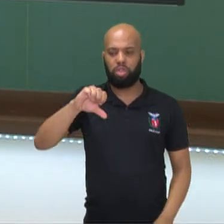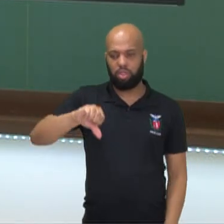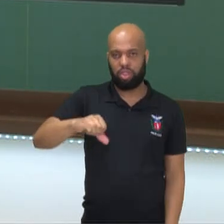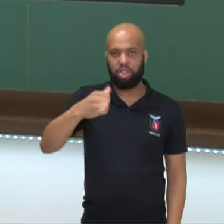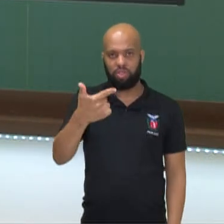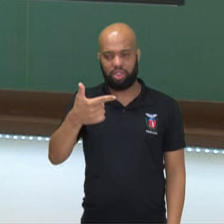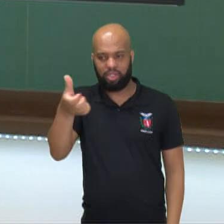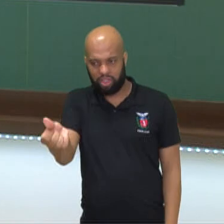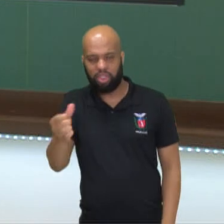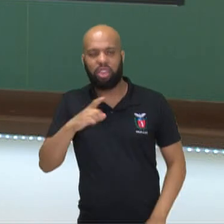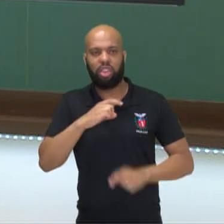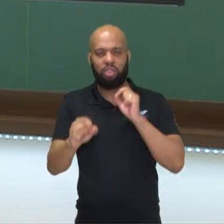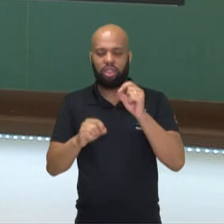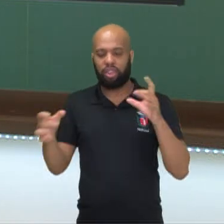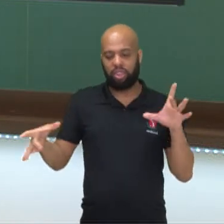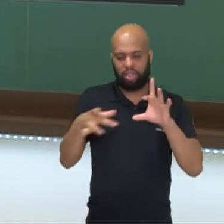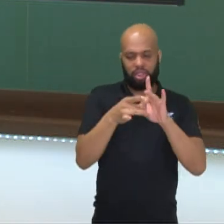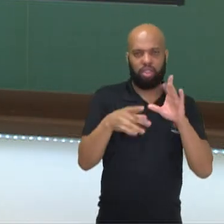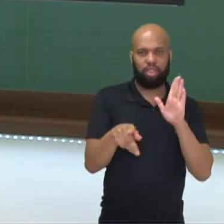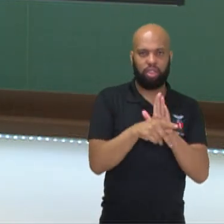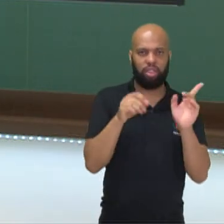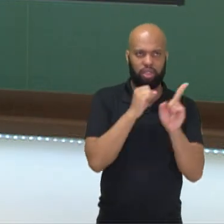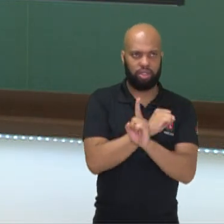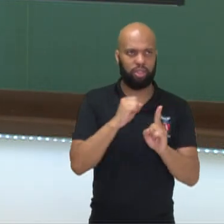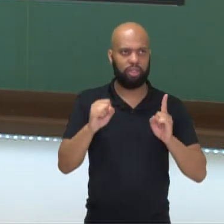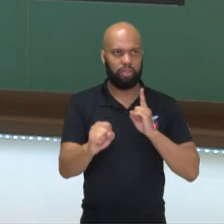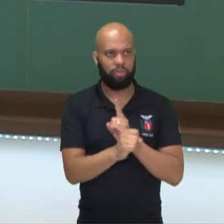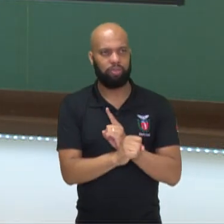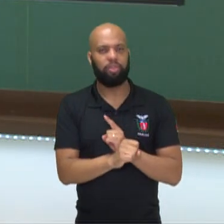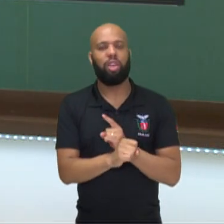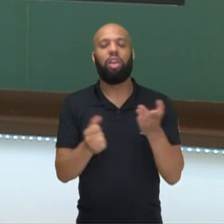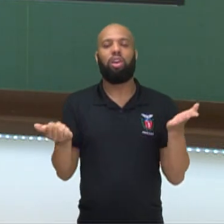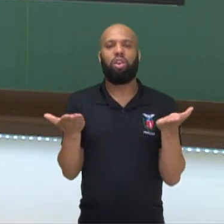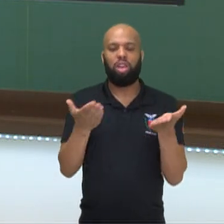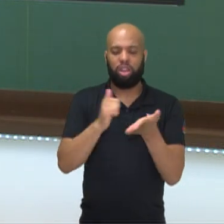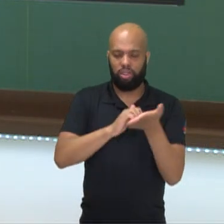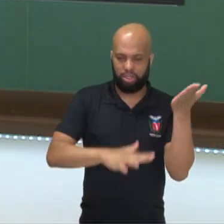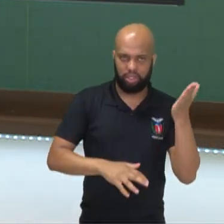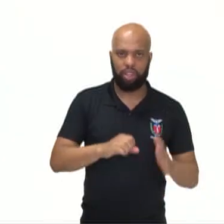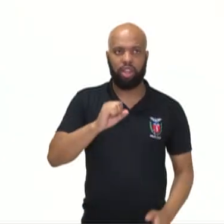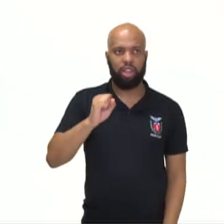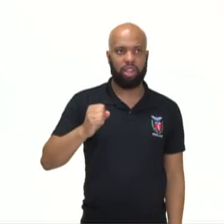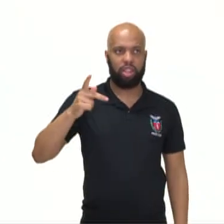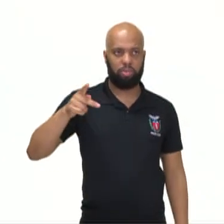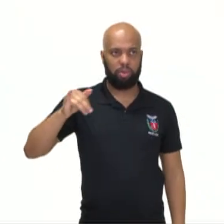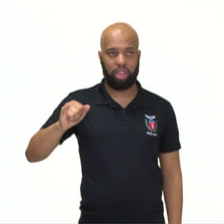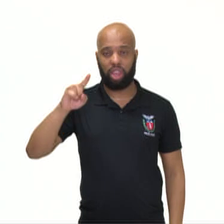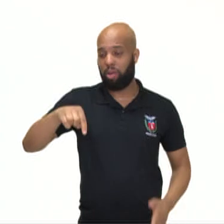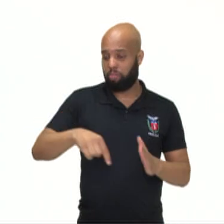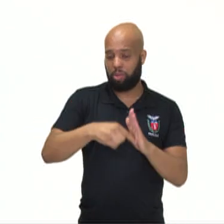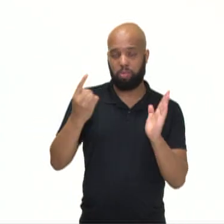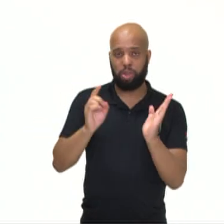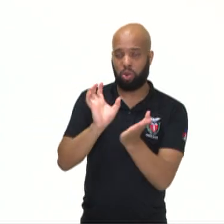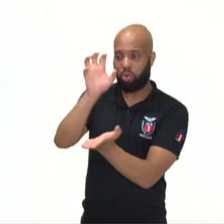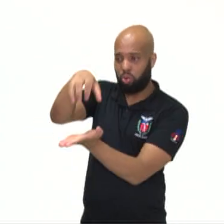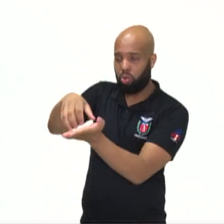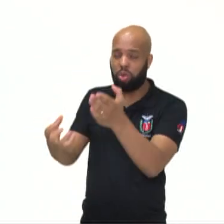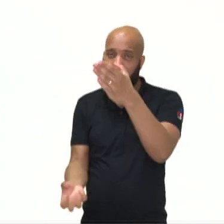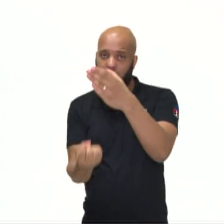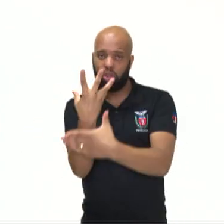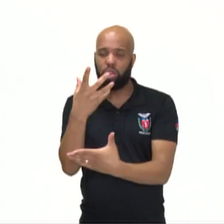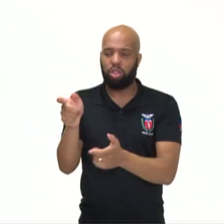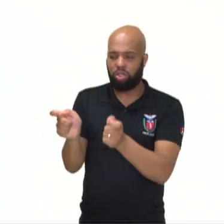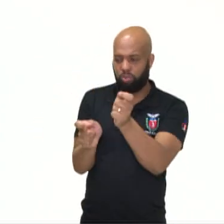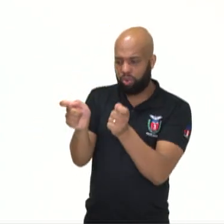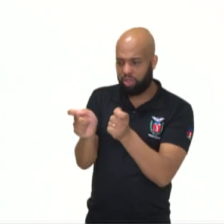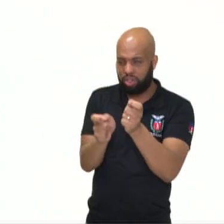Então, a integração aí deles à sociedade. Atividade para você. O SPI foi um dos primeiros órgãos criados para